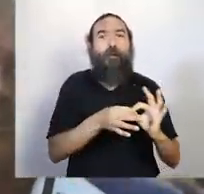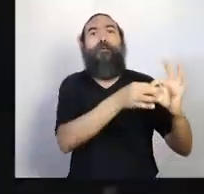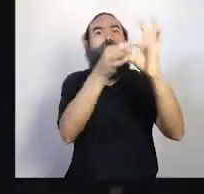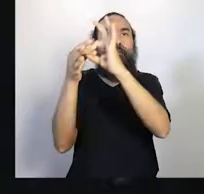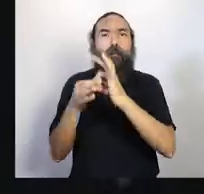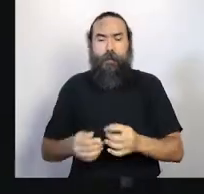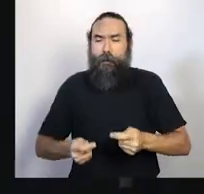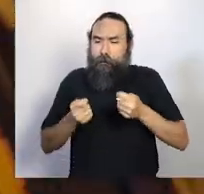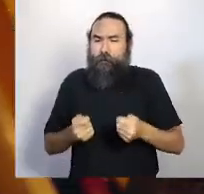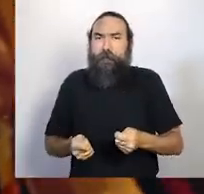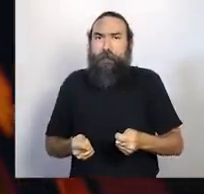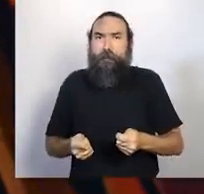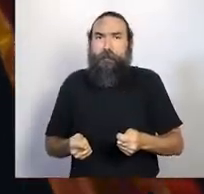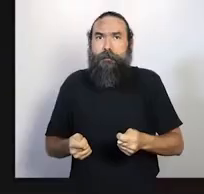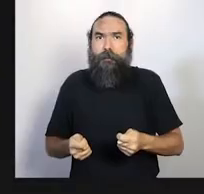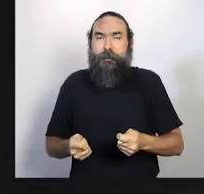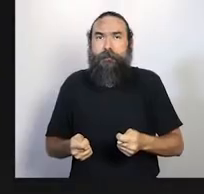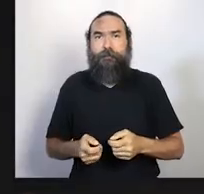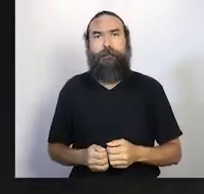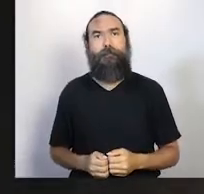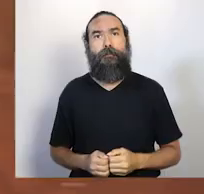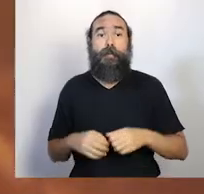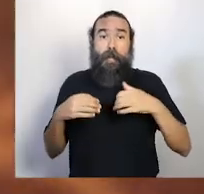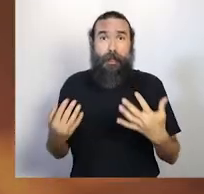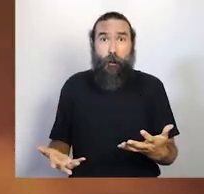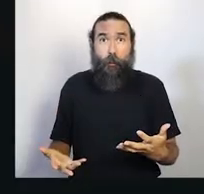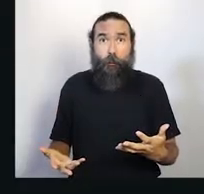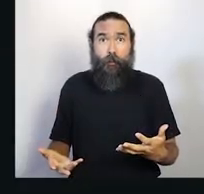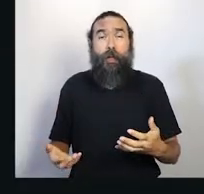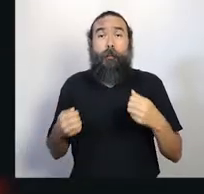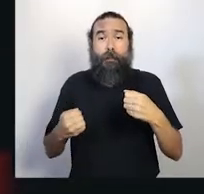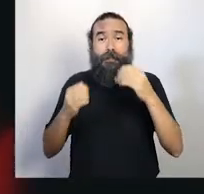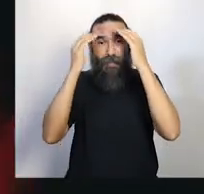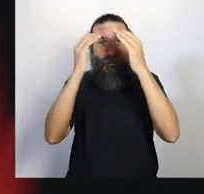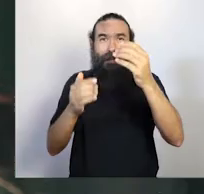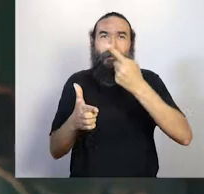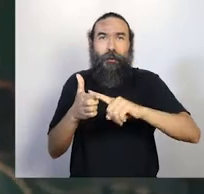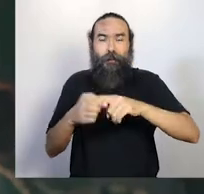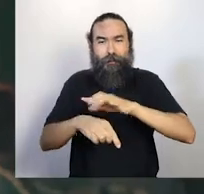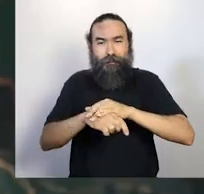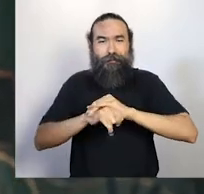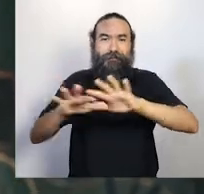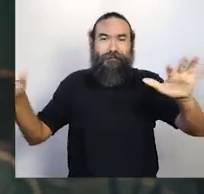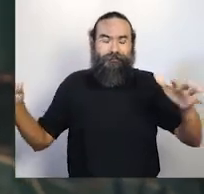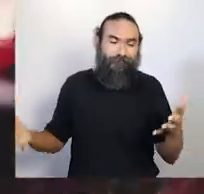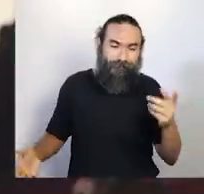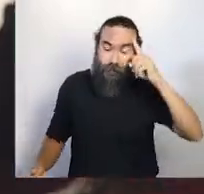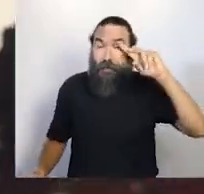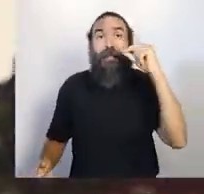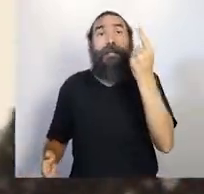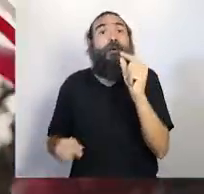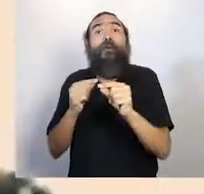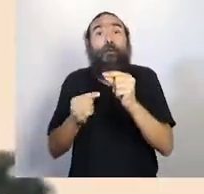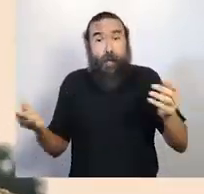estar junto e firme, do jeito que dá. Então, para respeitar o momento atual, mais uma vez vou me reinventar.